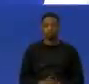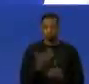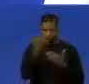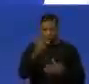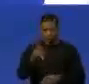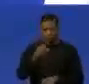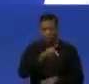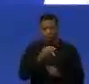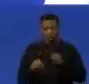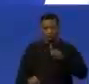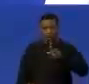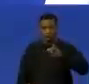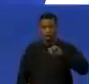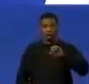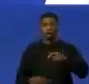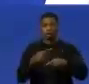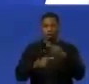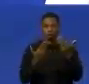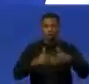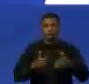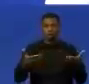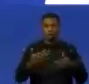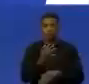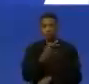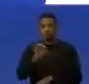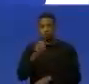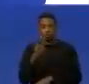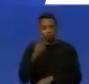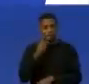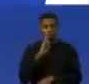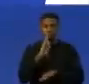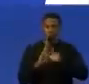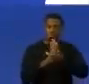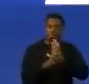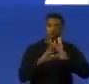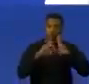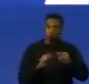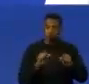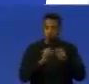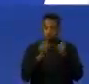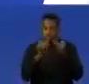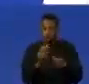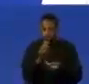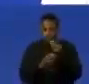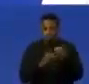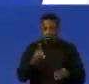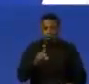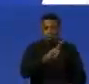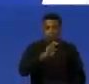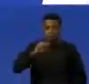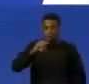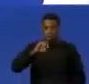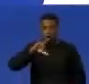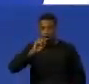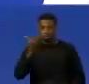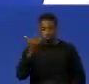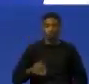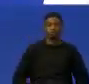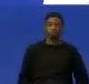Obrigado, Adriano. Daqui a pouco a prova de física, resolução completa e detalhada com o professor Naldo.